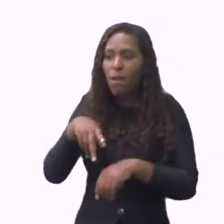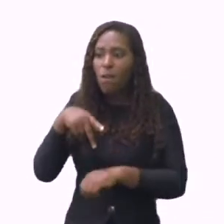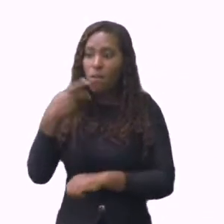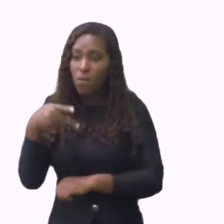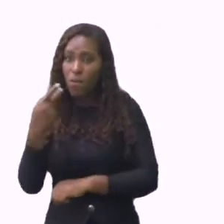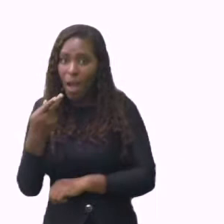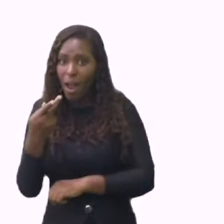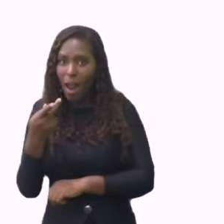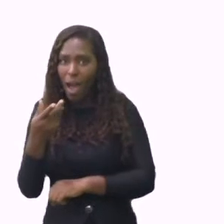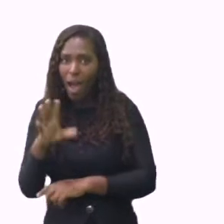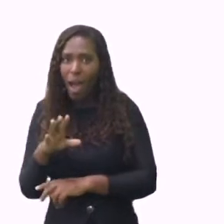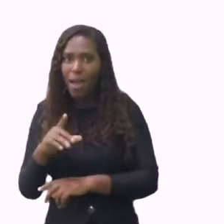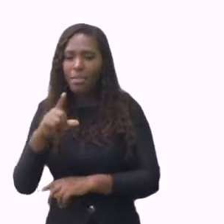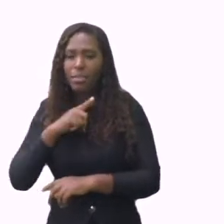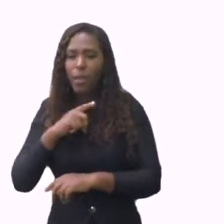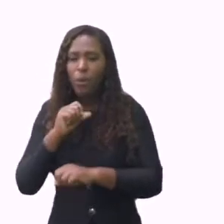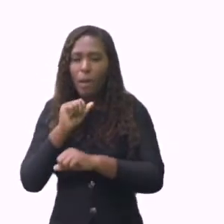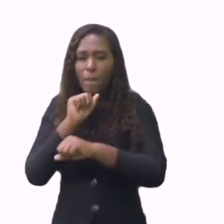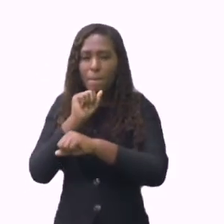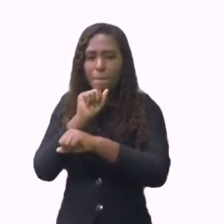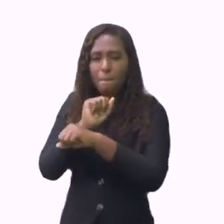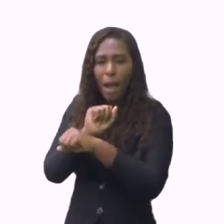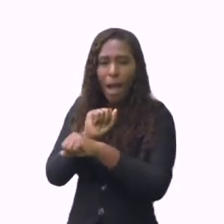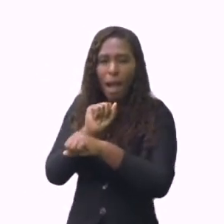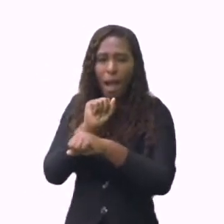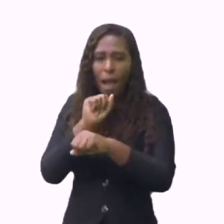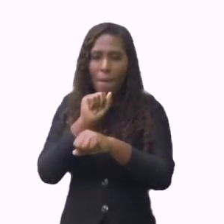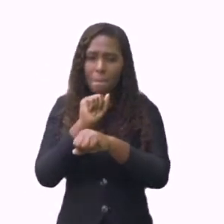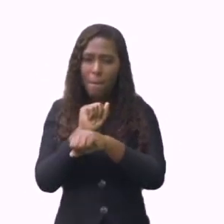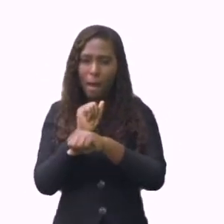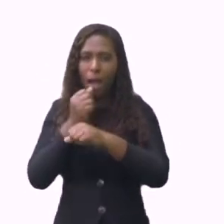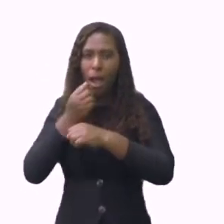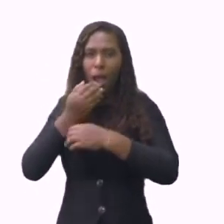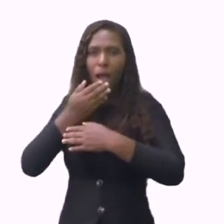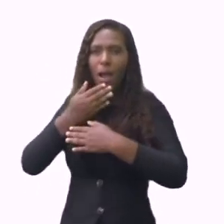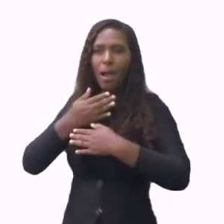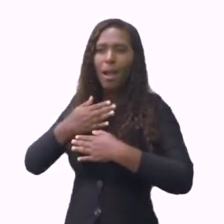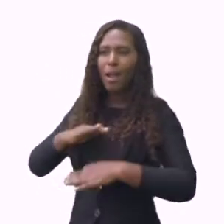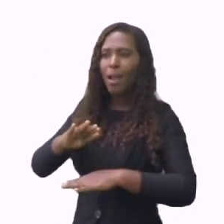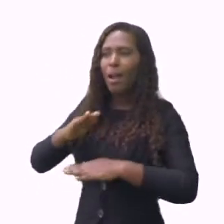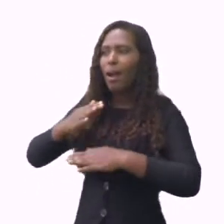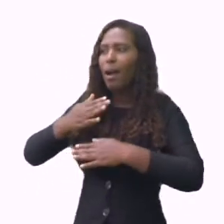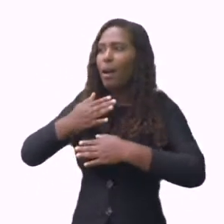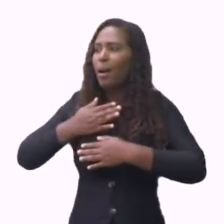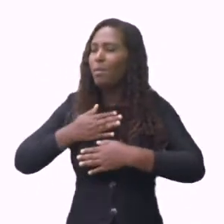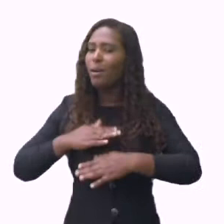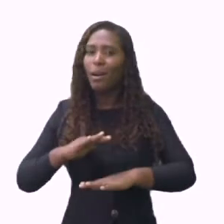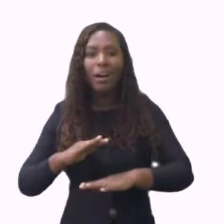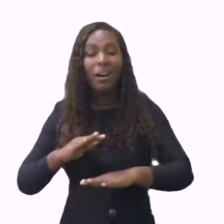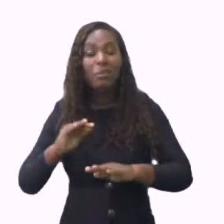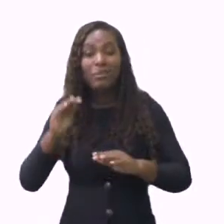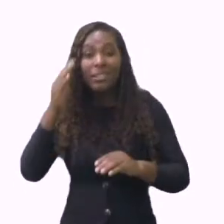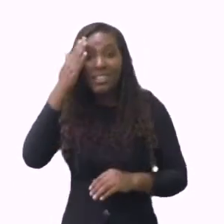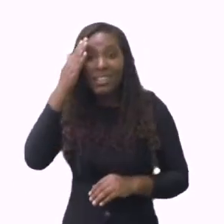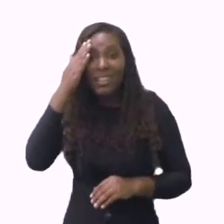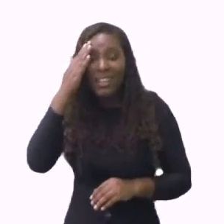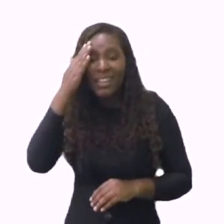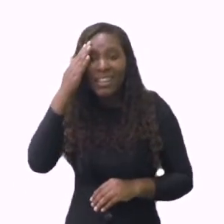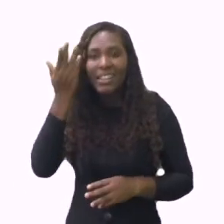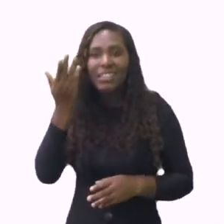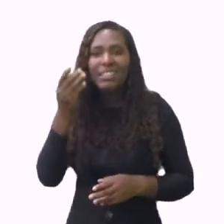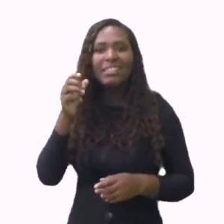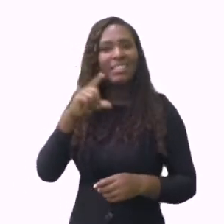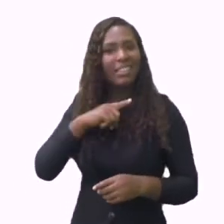uma melodia na voz, né? Eu vou ler a primeira frase, um pedaço desse texto